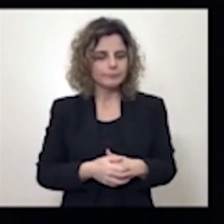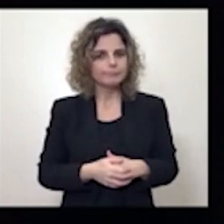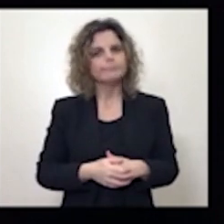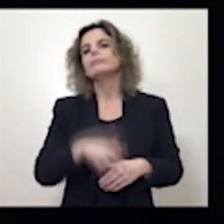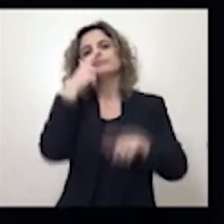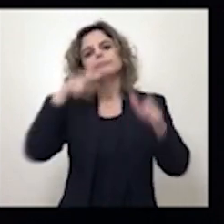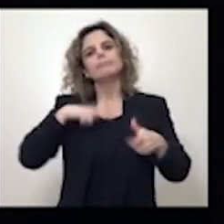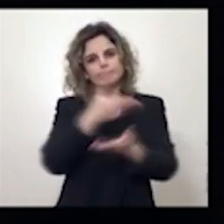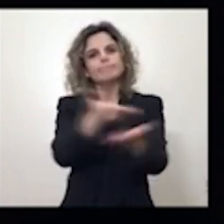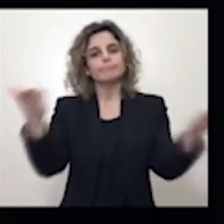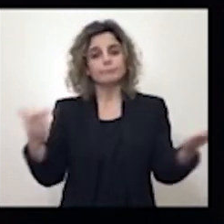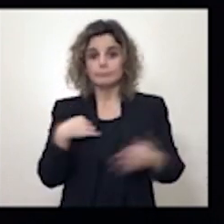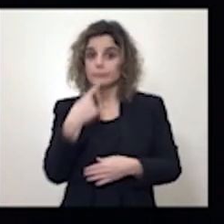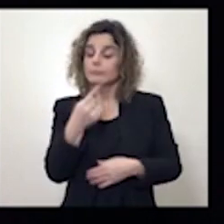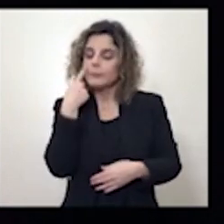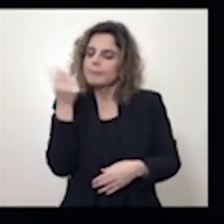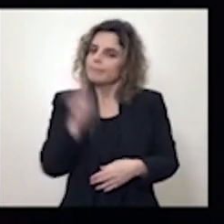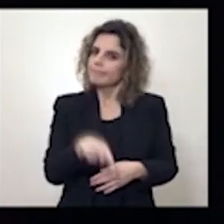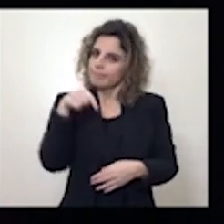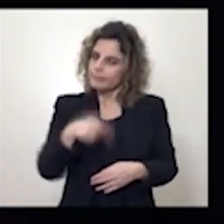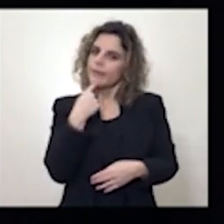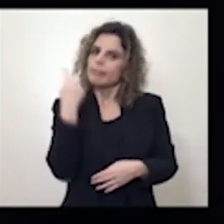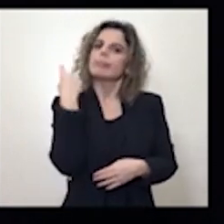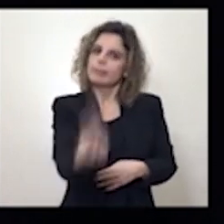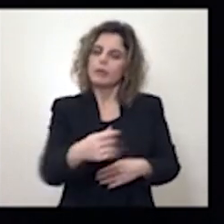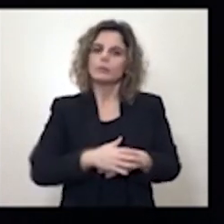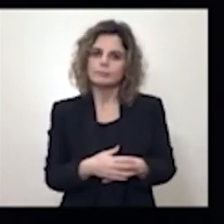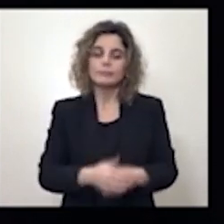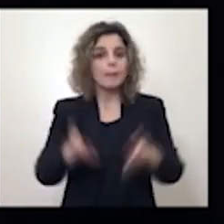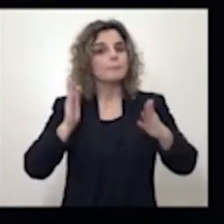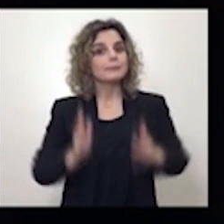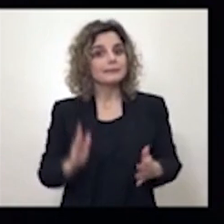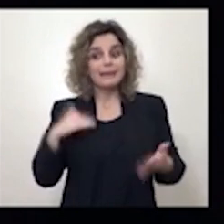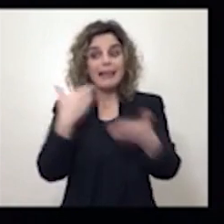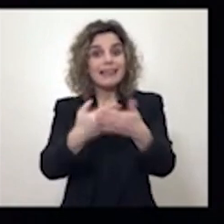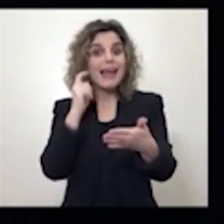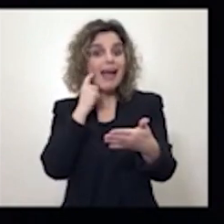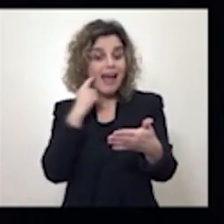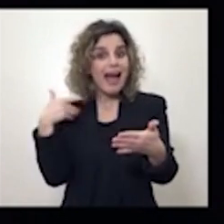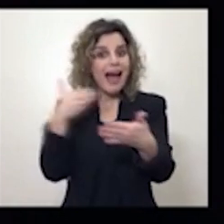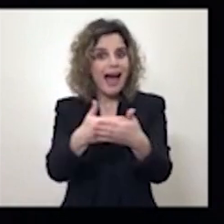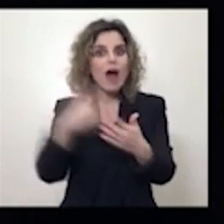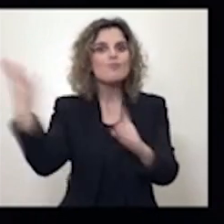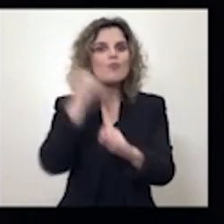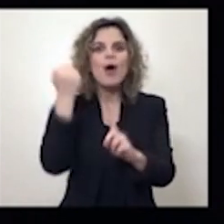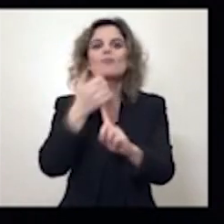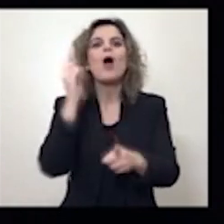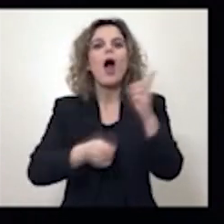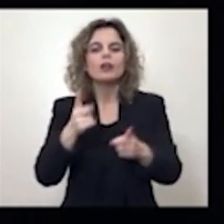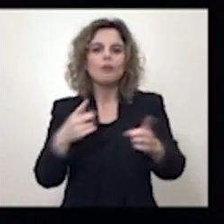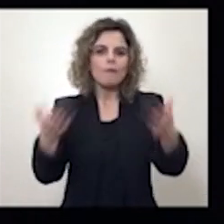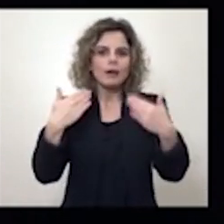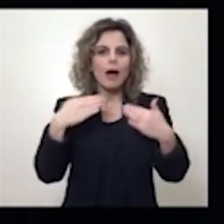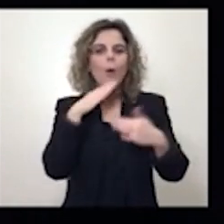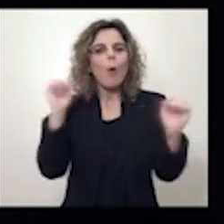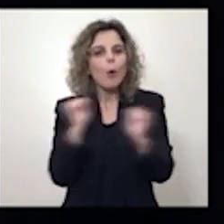Portugueses, disse e repito hoje, temos de ganhar até à Páscoa o verão e o outono deste